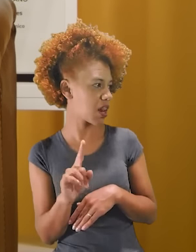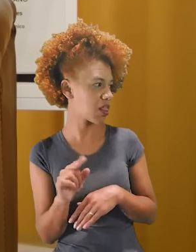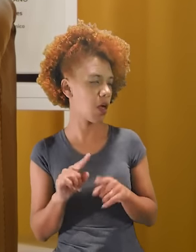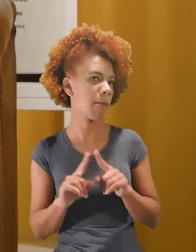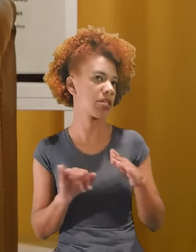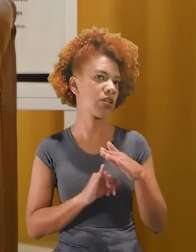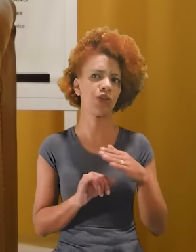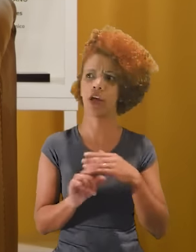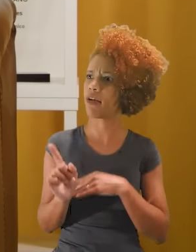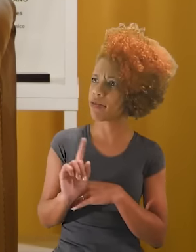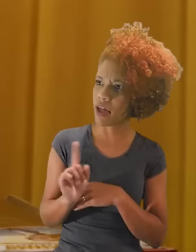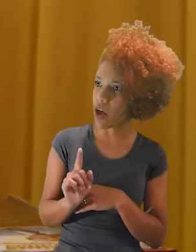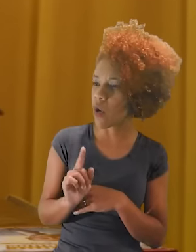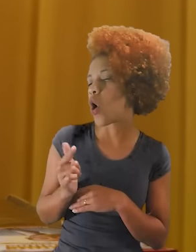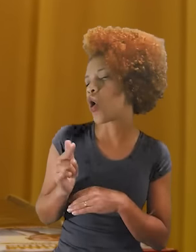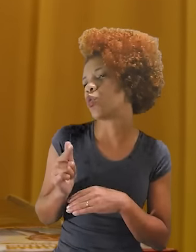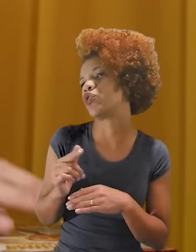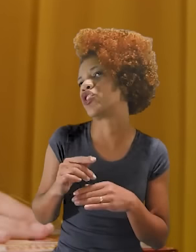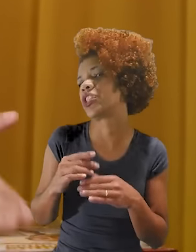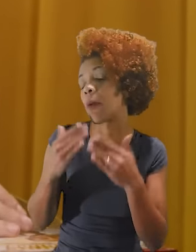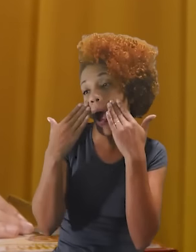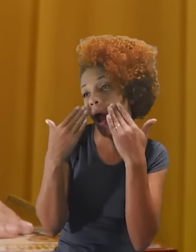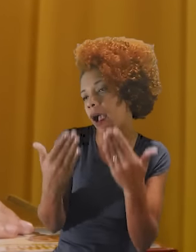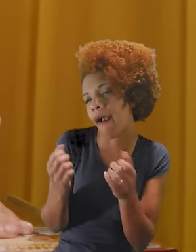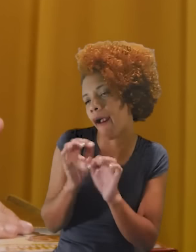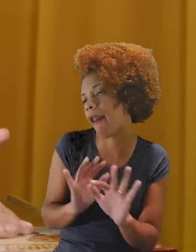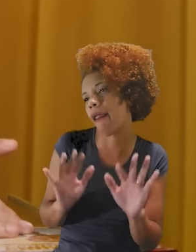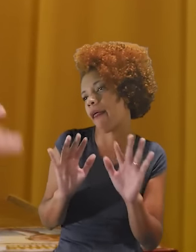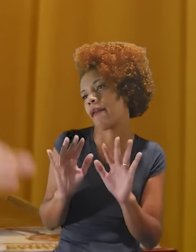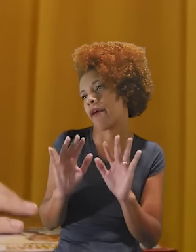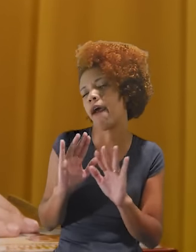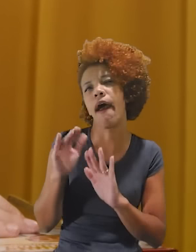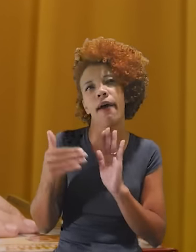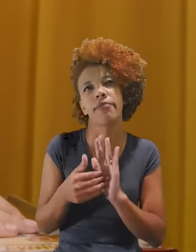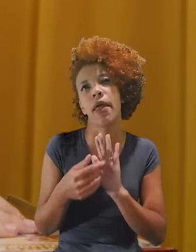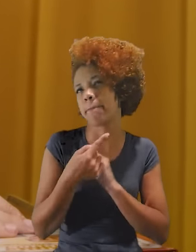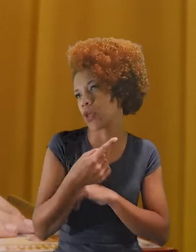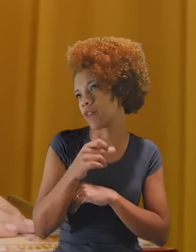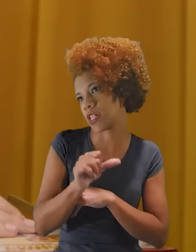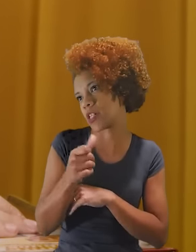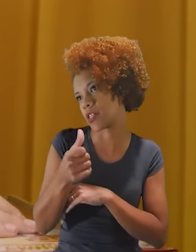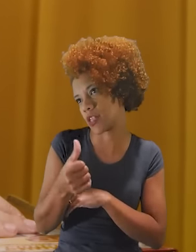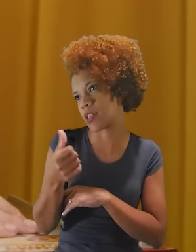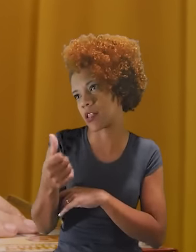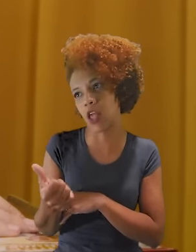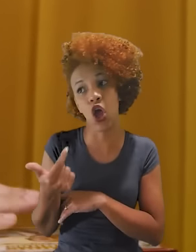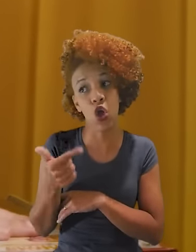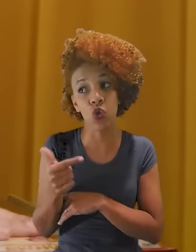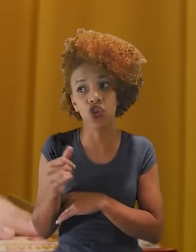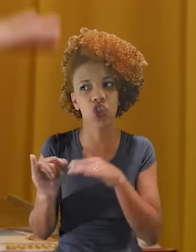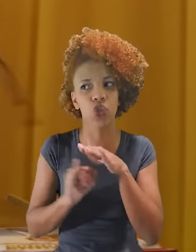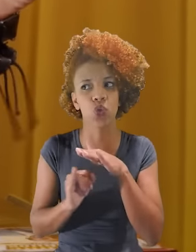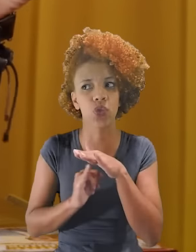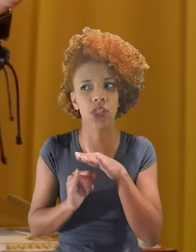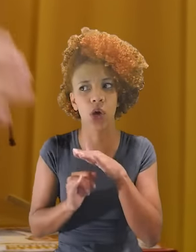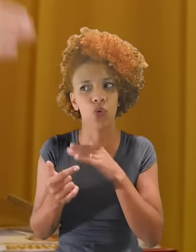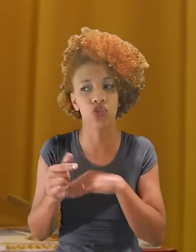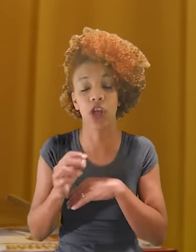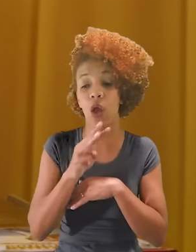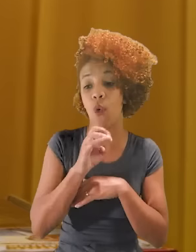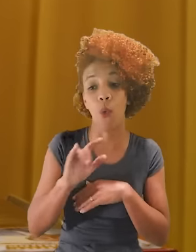era a instituição Disney. Imagina, não existia assim, que fica uma coisa clara também. Até 66, Maurício, nunca existiu instituição Disney, cara. Nunca